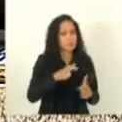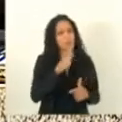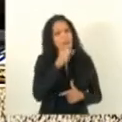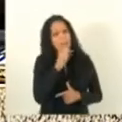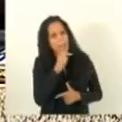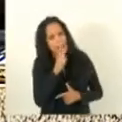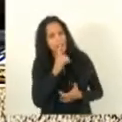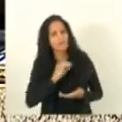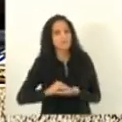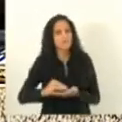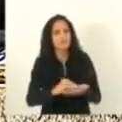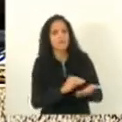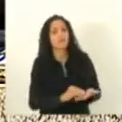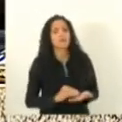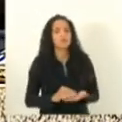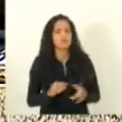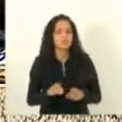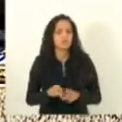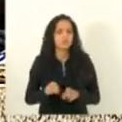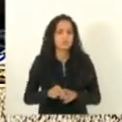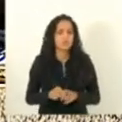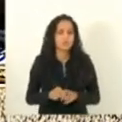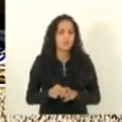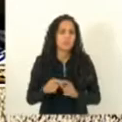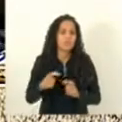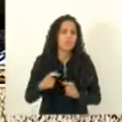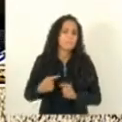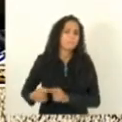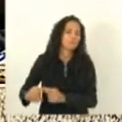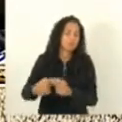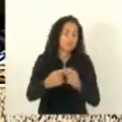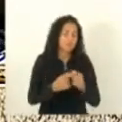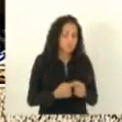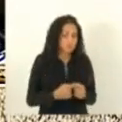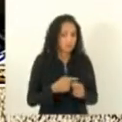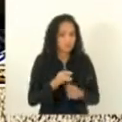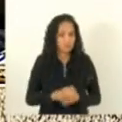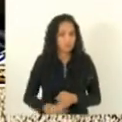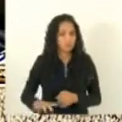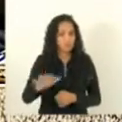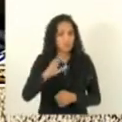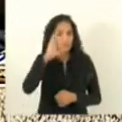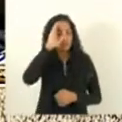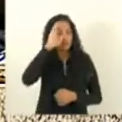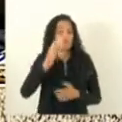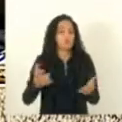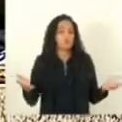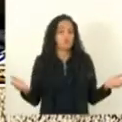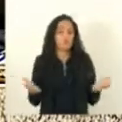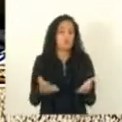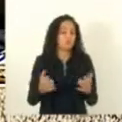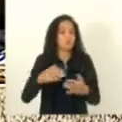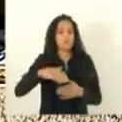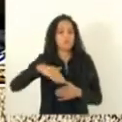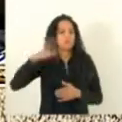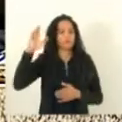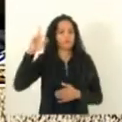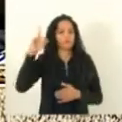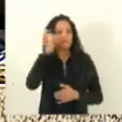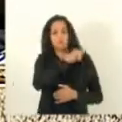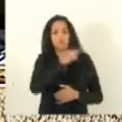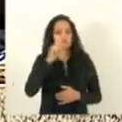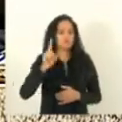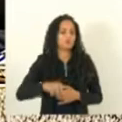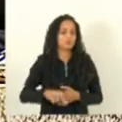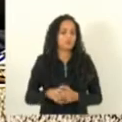de água na Grande Vitória e outros grandes municípios. Neste momento, o principal exemplo, o caso mais dramático,